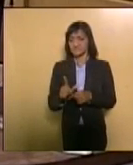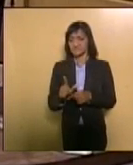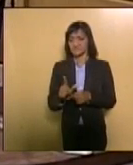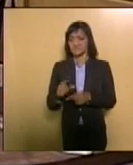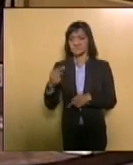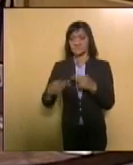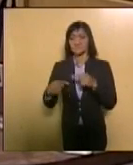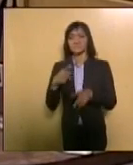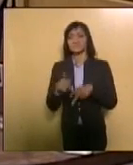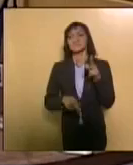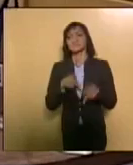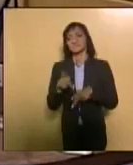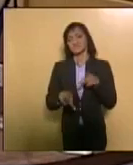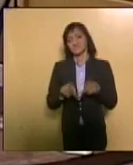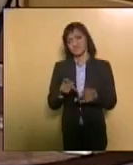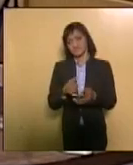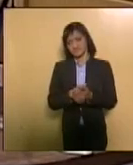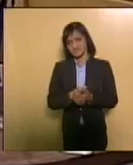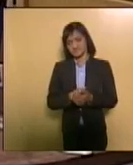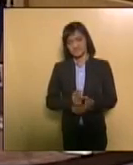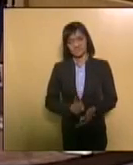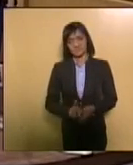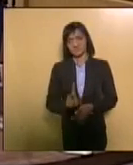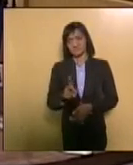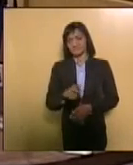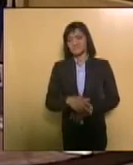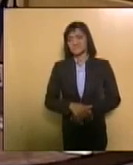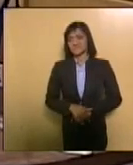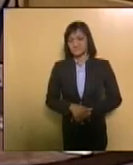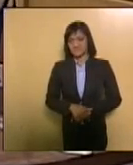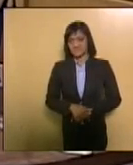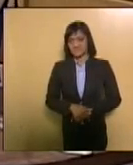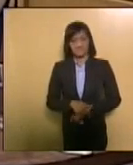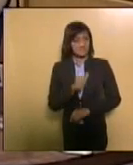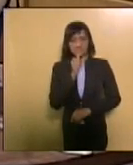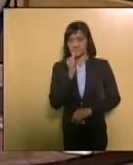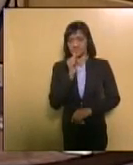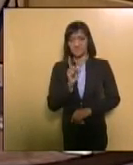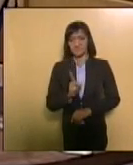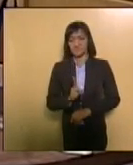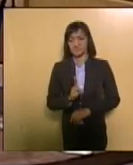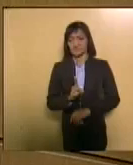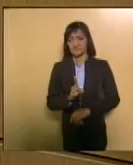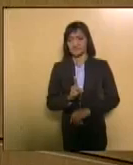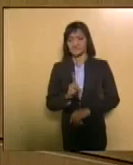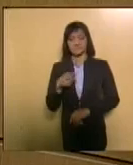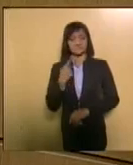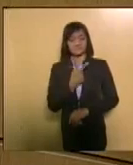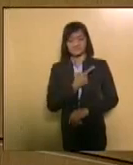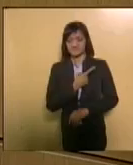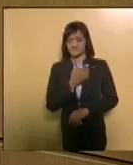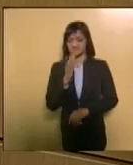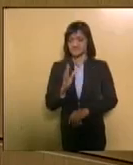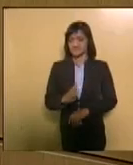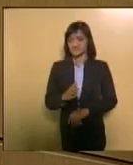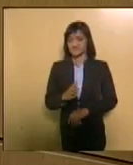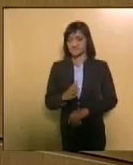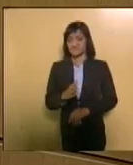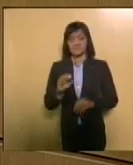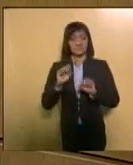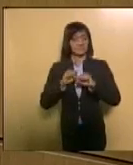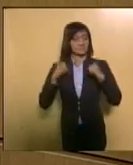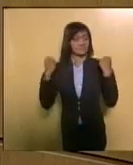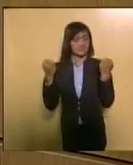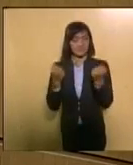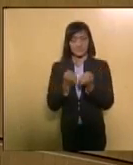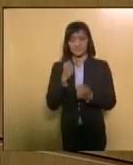com a população e é um processo de discuta que é permanente não adianta a gente estabelecer que a gente vai fazer grandes conferências num ano e